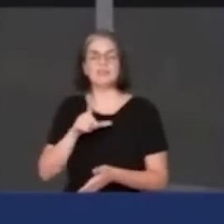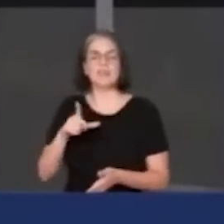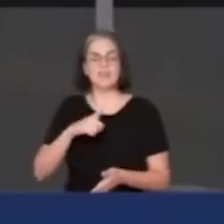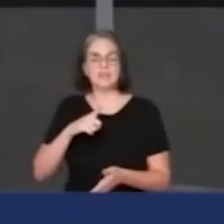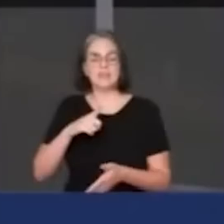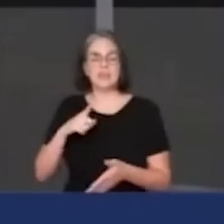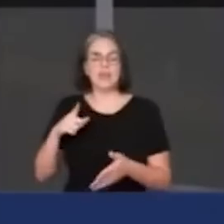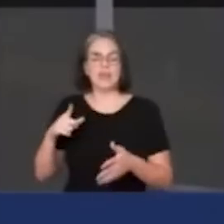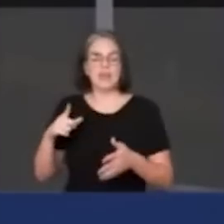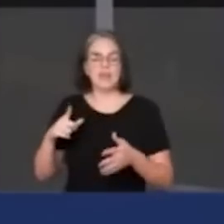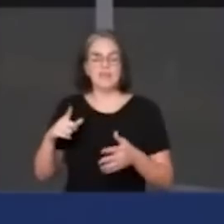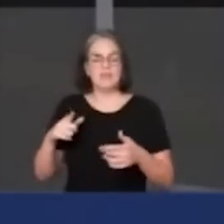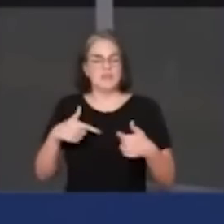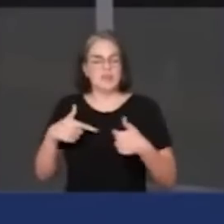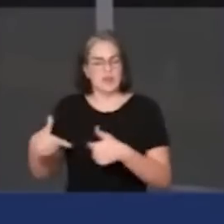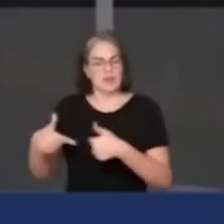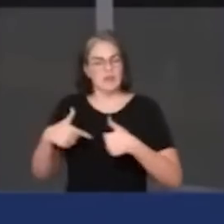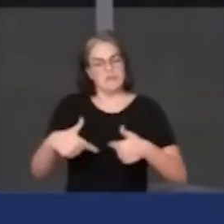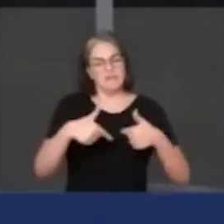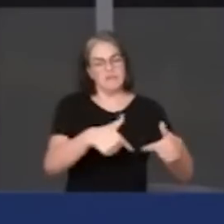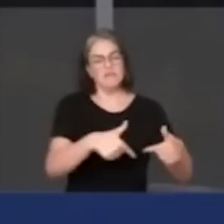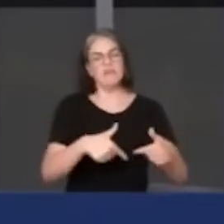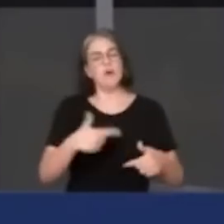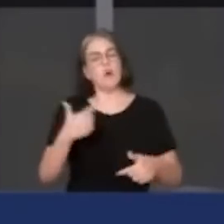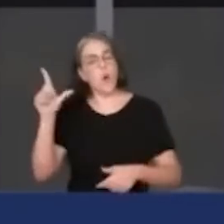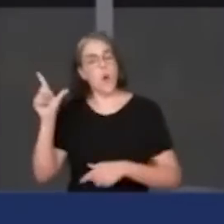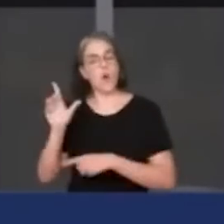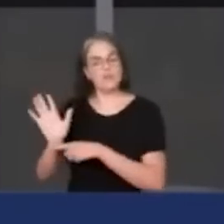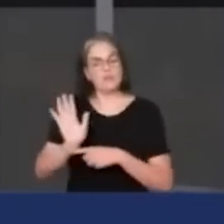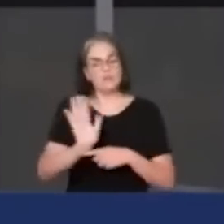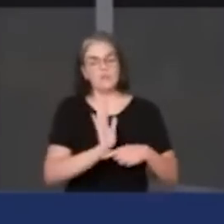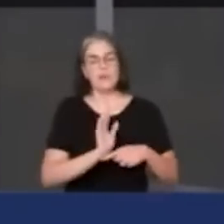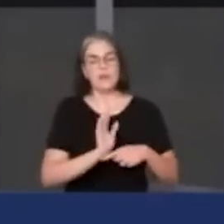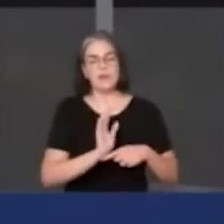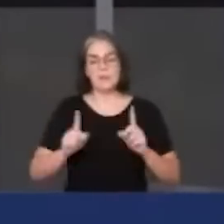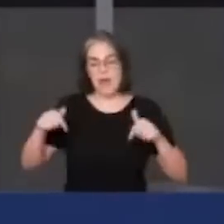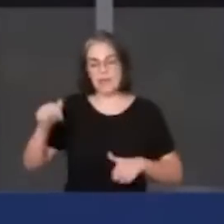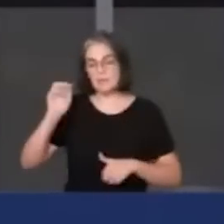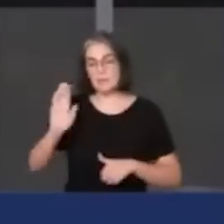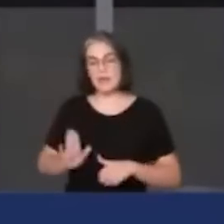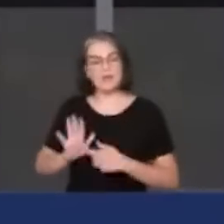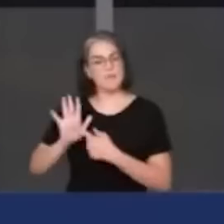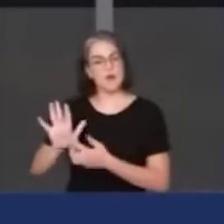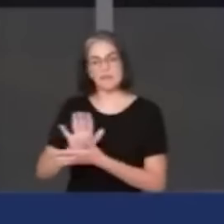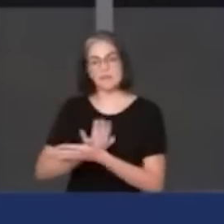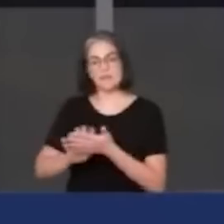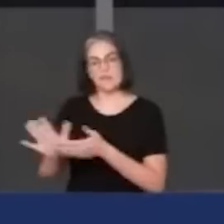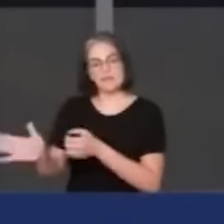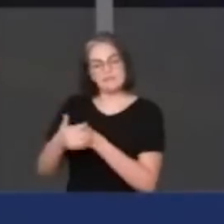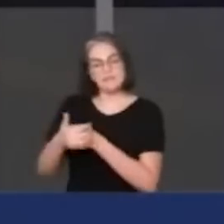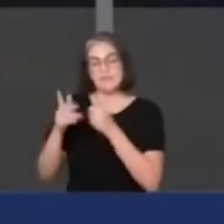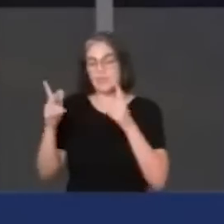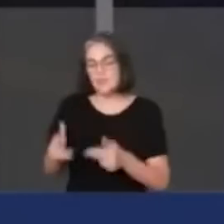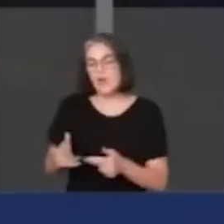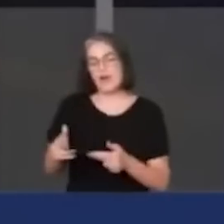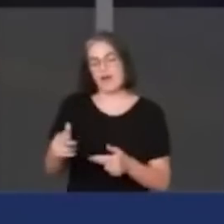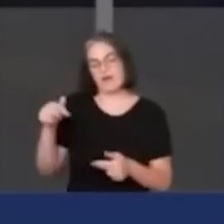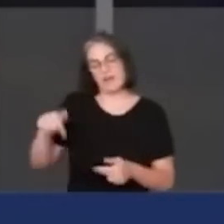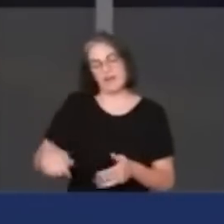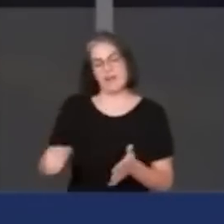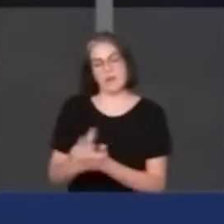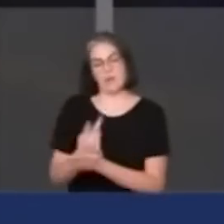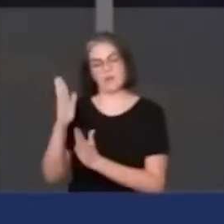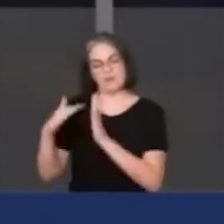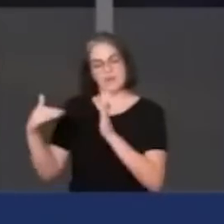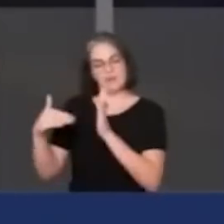mostrando outras imagens que certamente aqui no Brasil estão sob sigilo, como as imagens, as câmeras do Palácio do Planalto, que estão